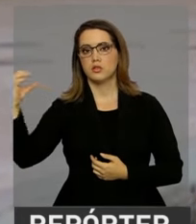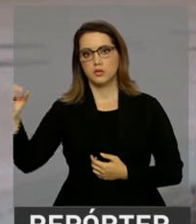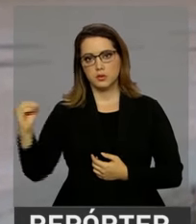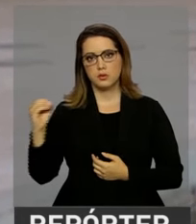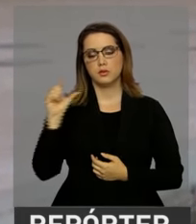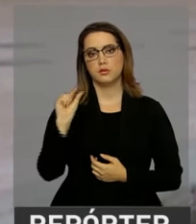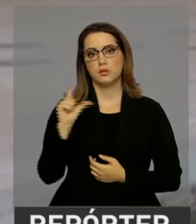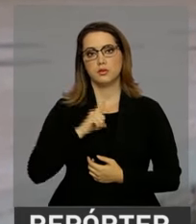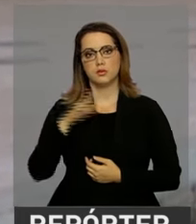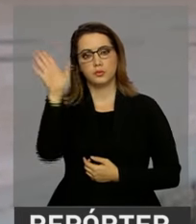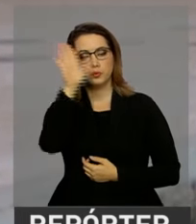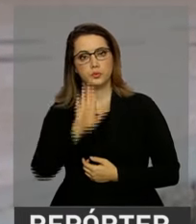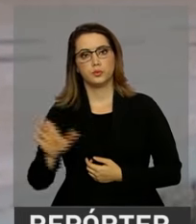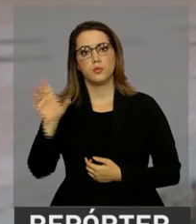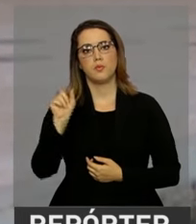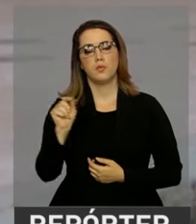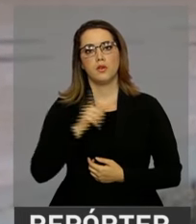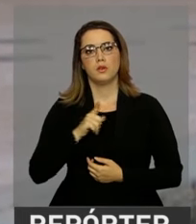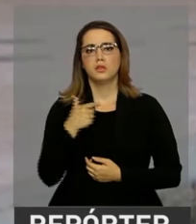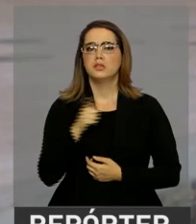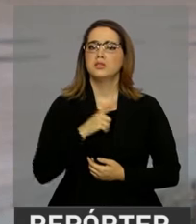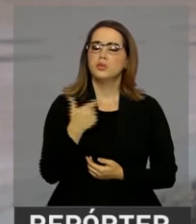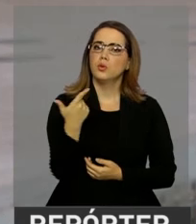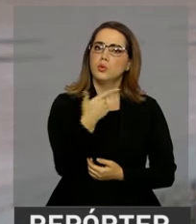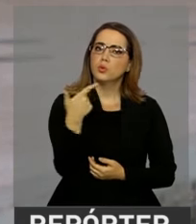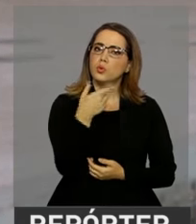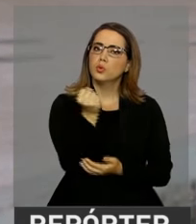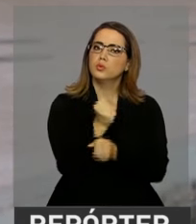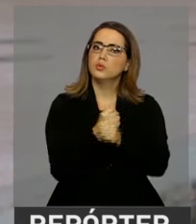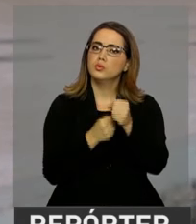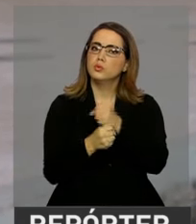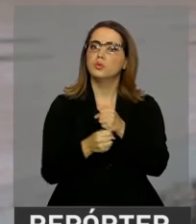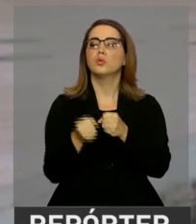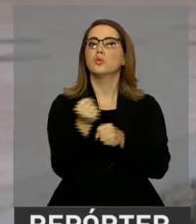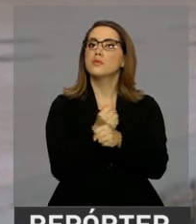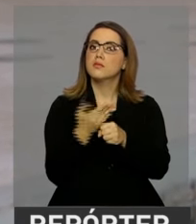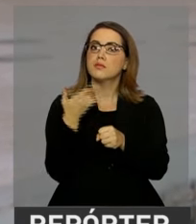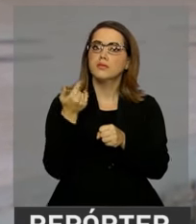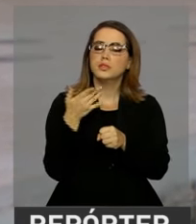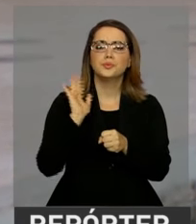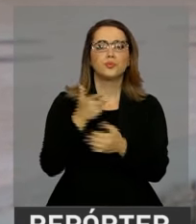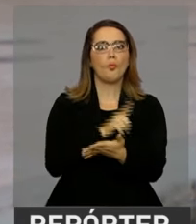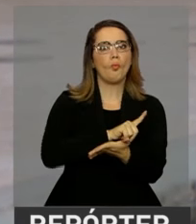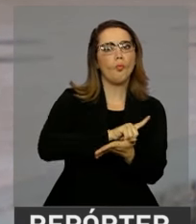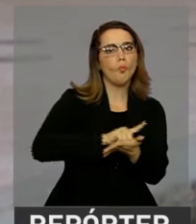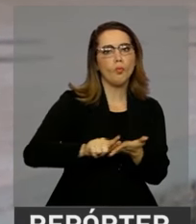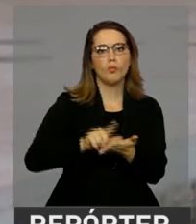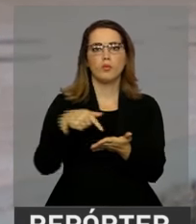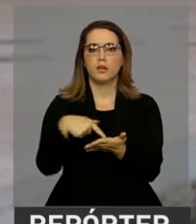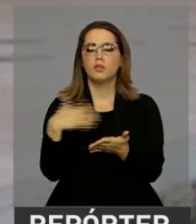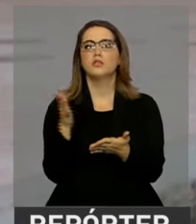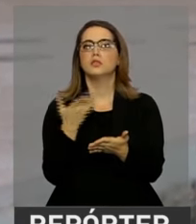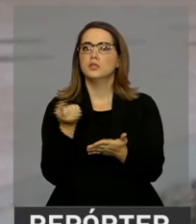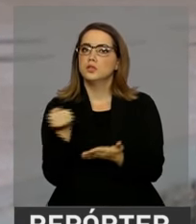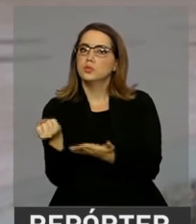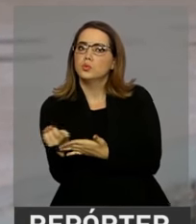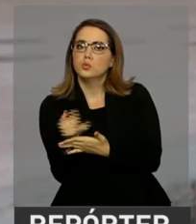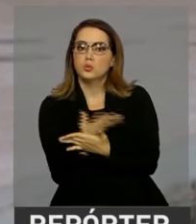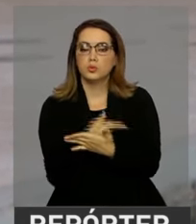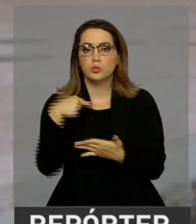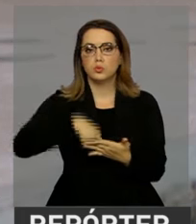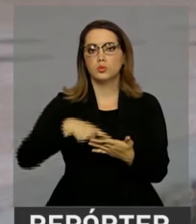últimos dois anos fez com que o Brasil atingisse um recorde histórico no número de incêndios em